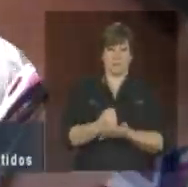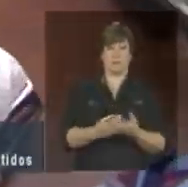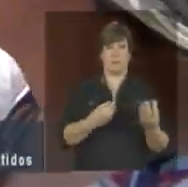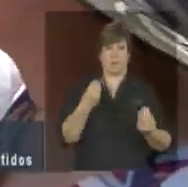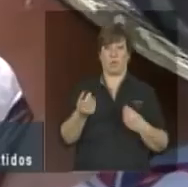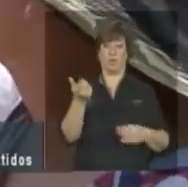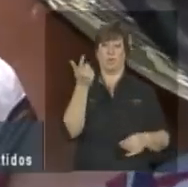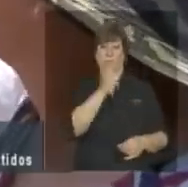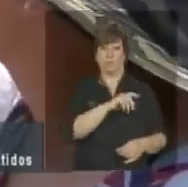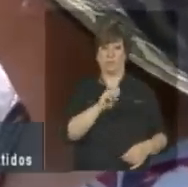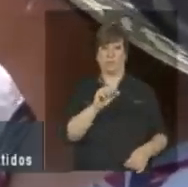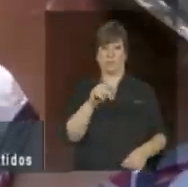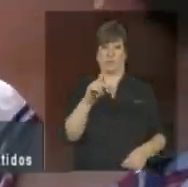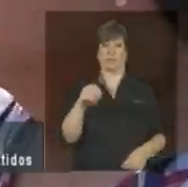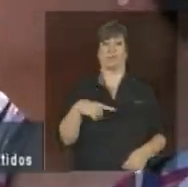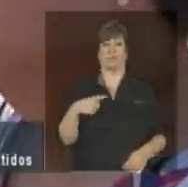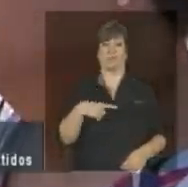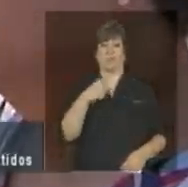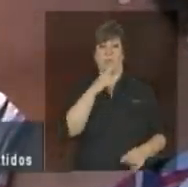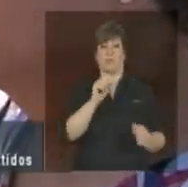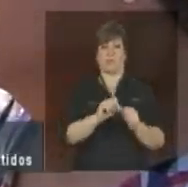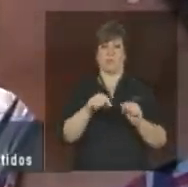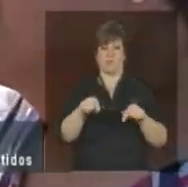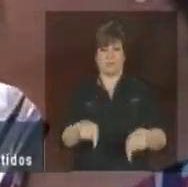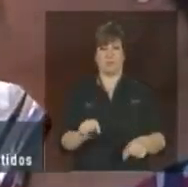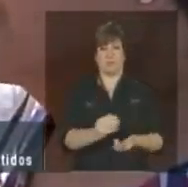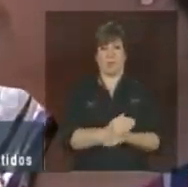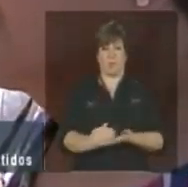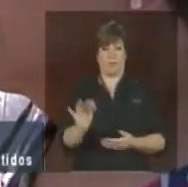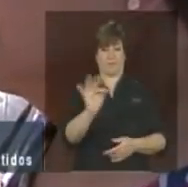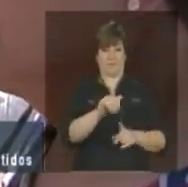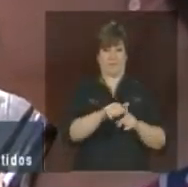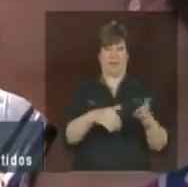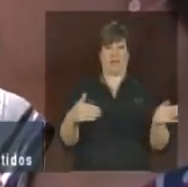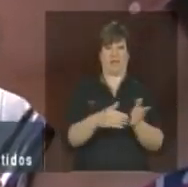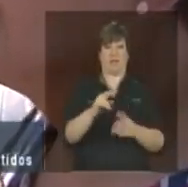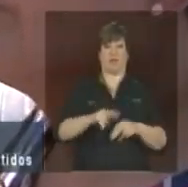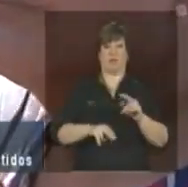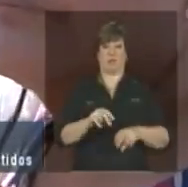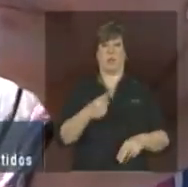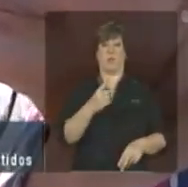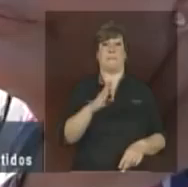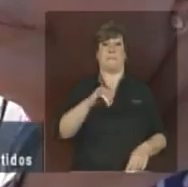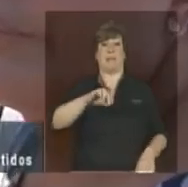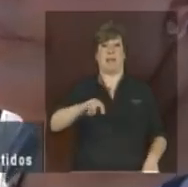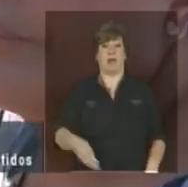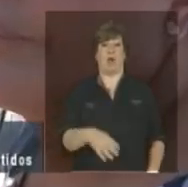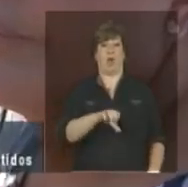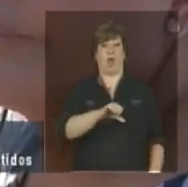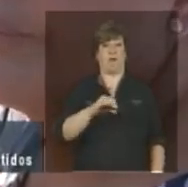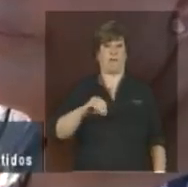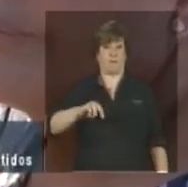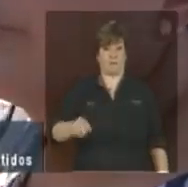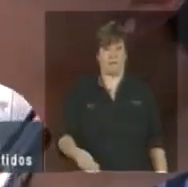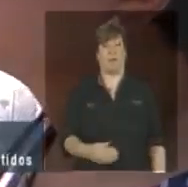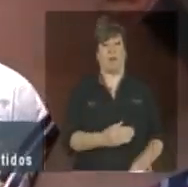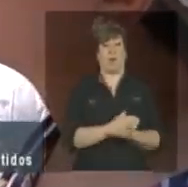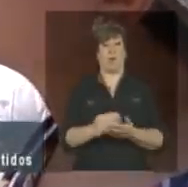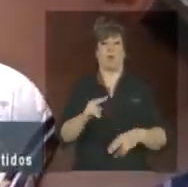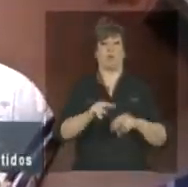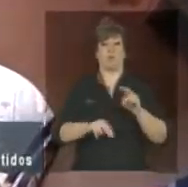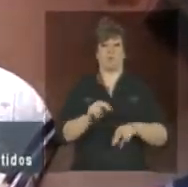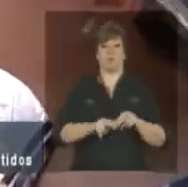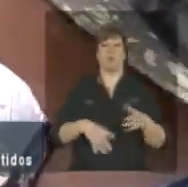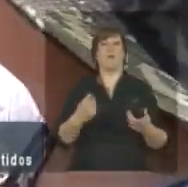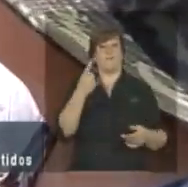dos saldos remanescentes, que vamos licitar a partir de fevereiro até junho, no valor de R$ 1,9 bilhão, a partir de junho a gente